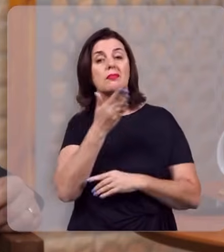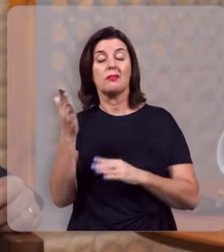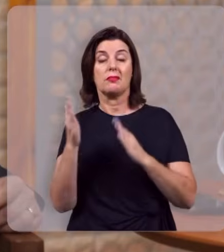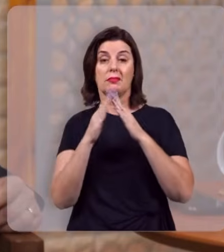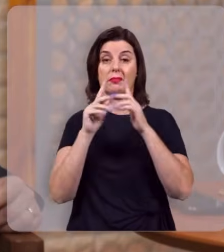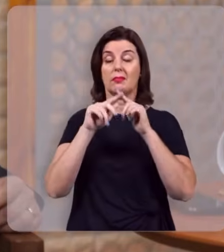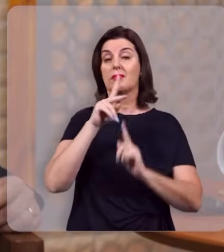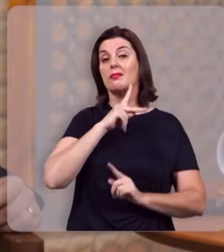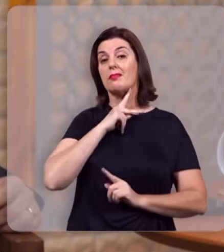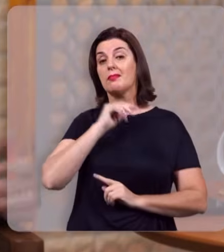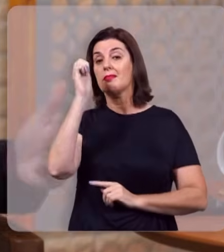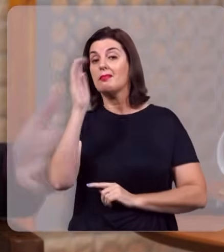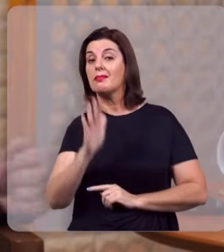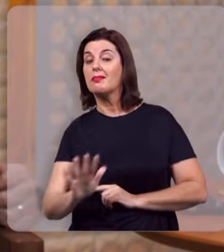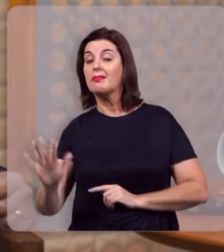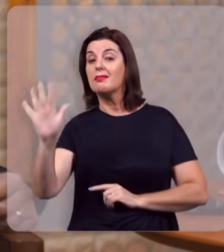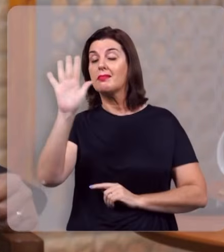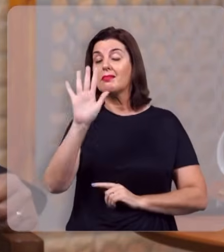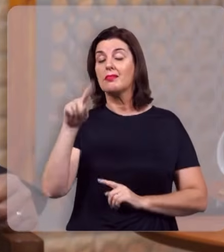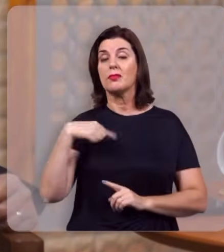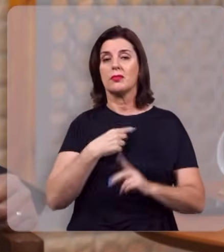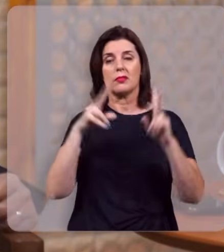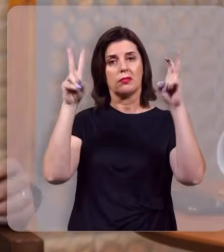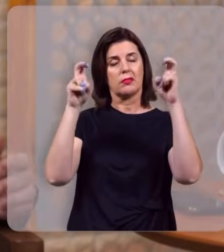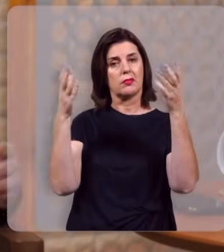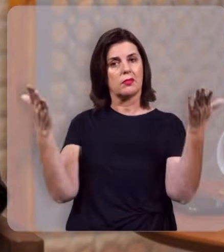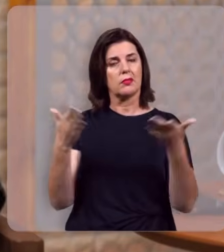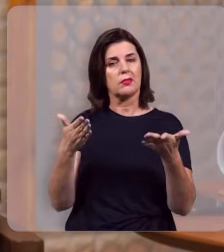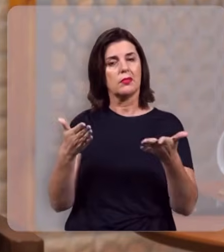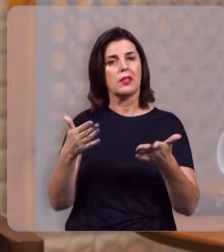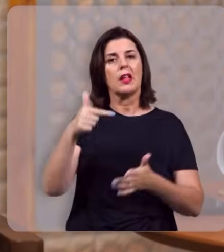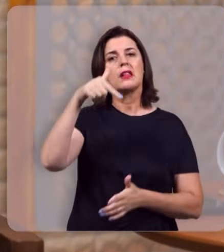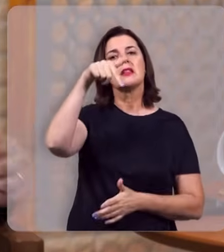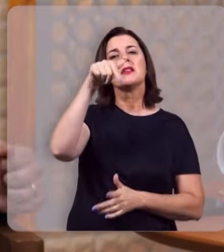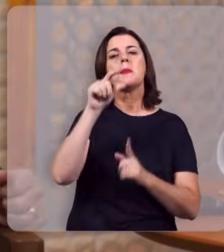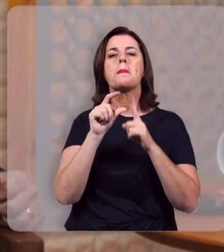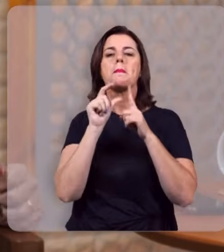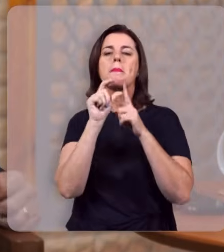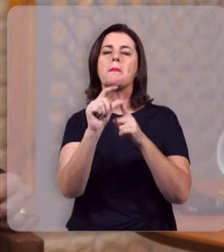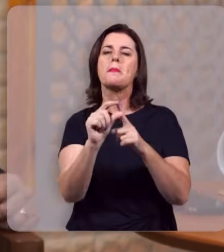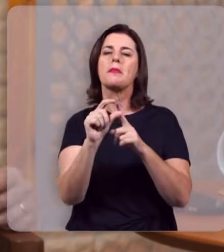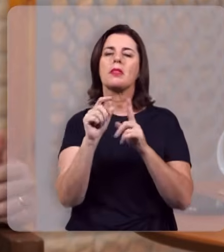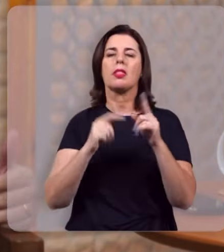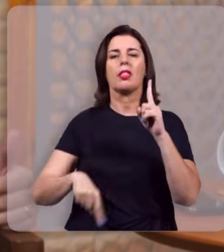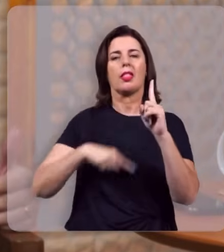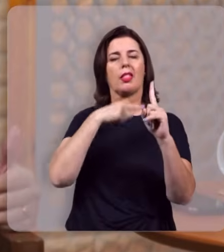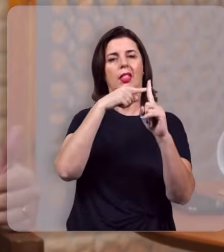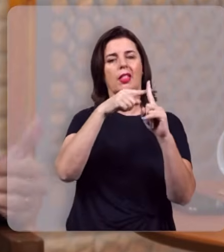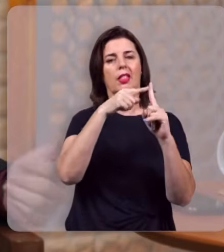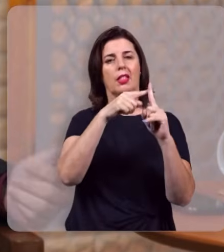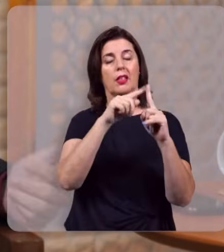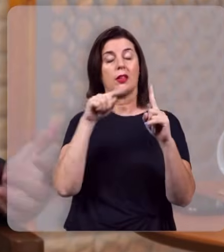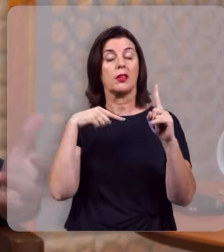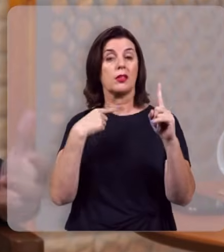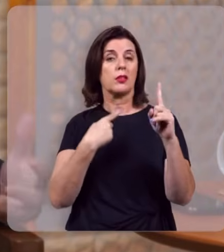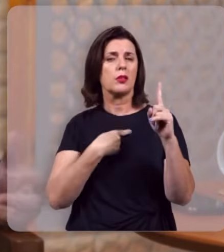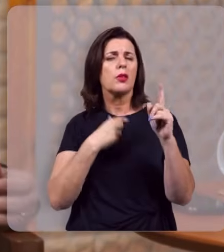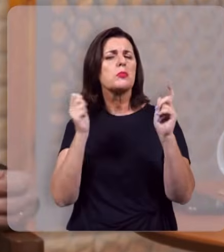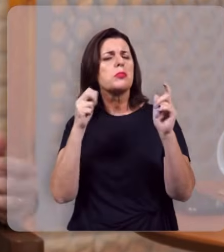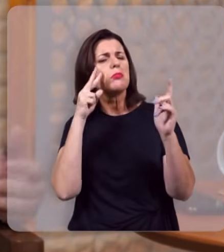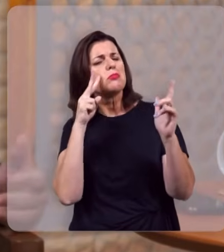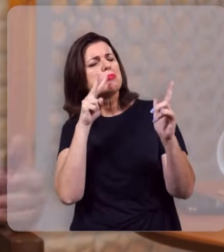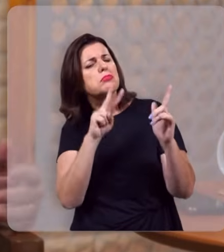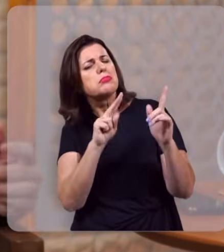Igreja Presbiteriana do Brasil. Nossa temática de hoje foi as 7 palavras da cruz. Nós pudemos ouvir